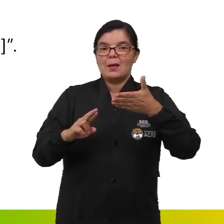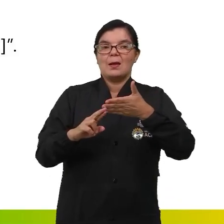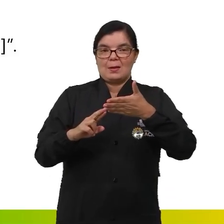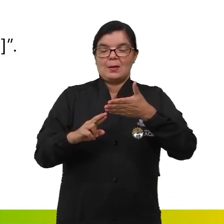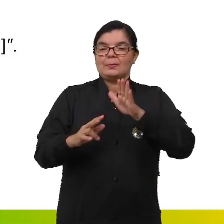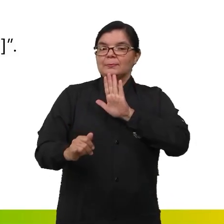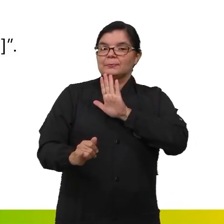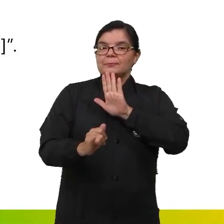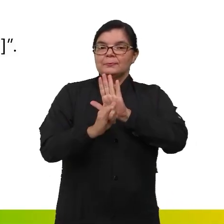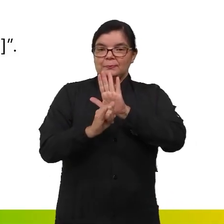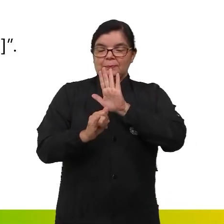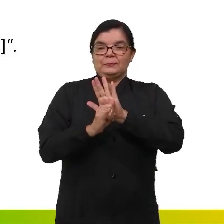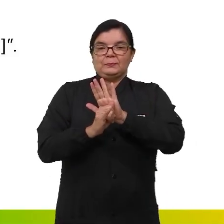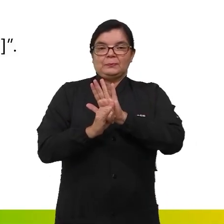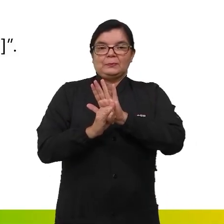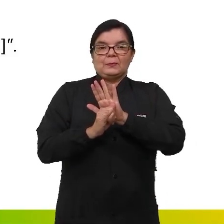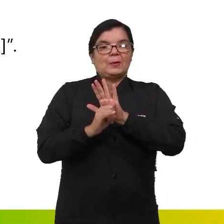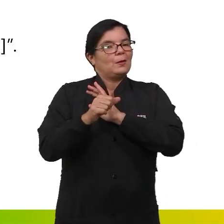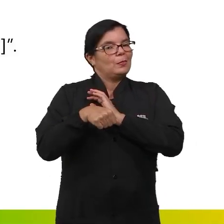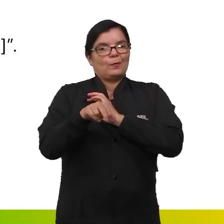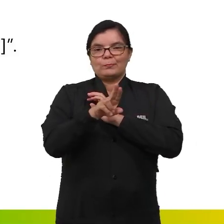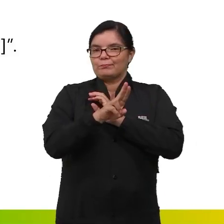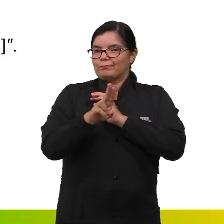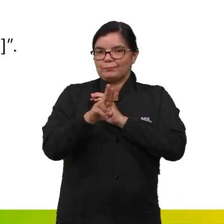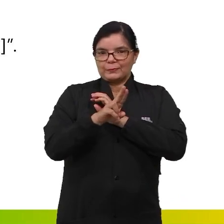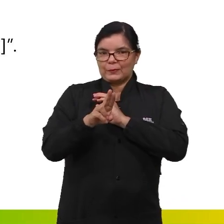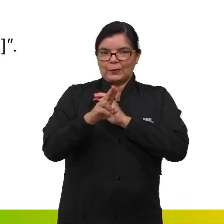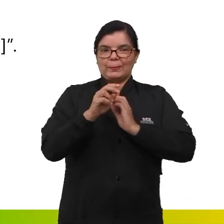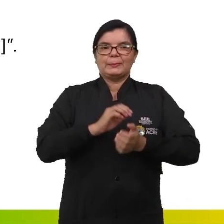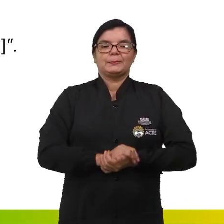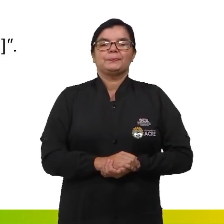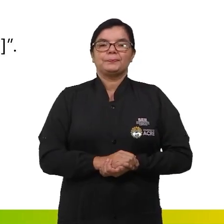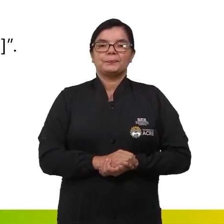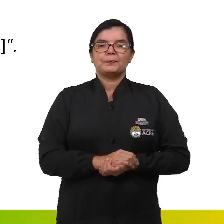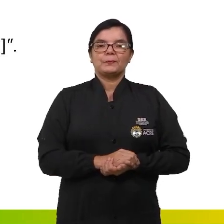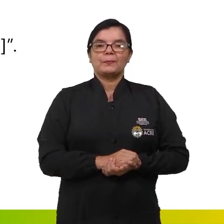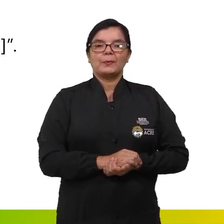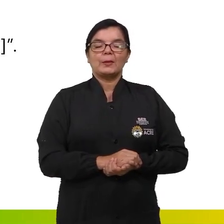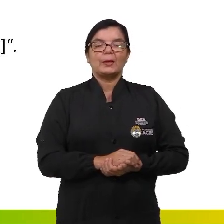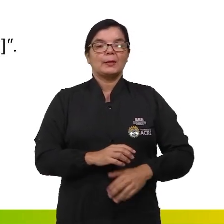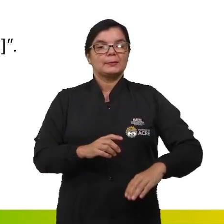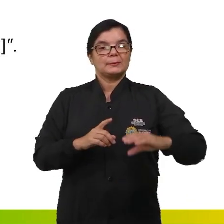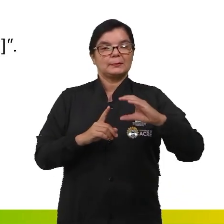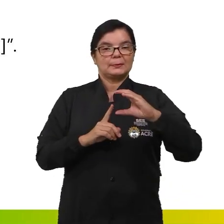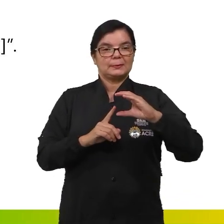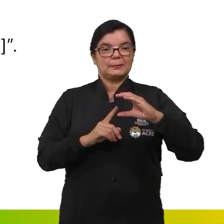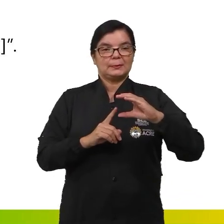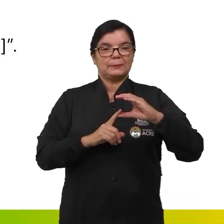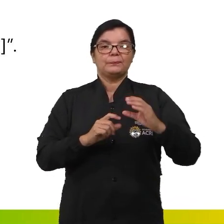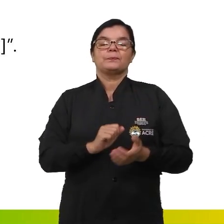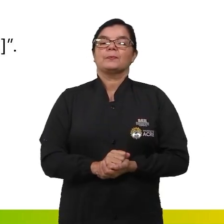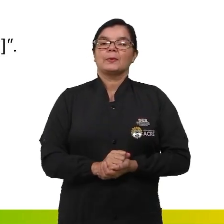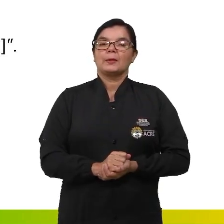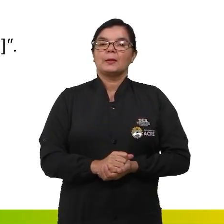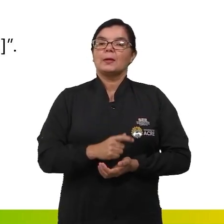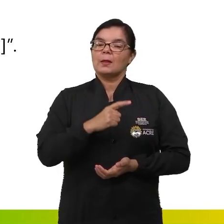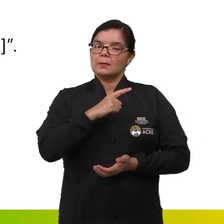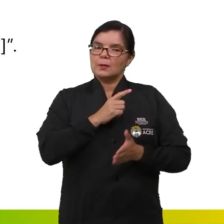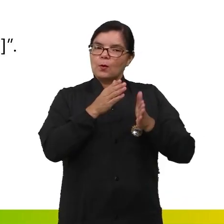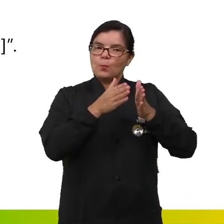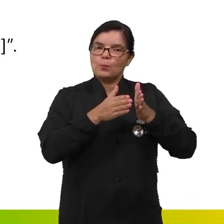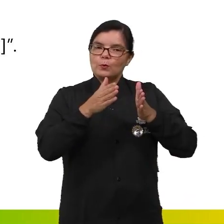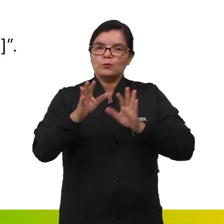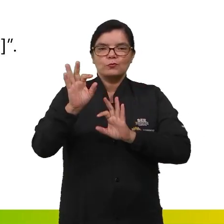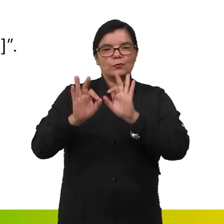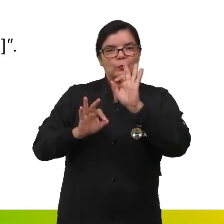à identidade pessoal e não a nome, tá? A letra C. Existe